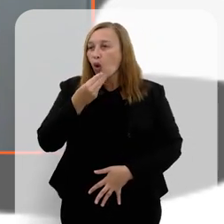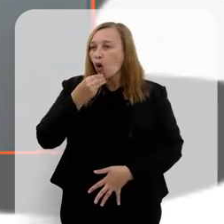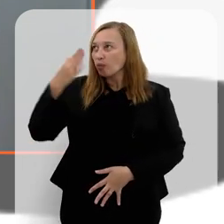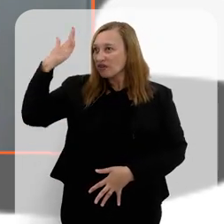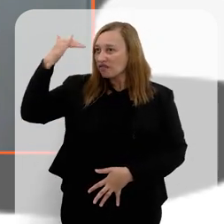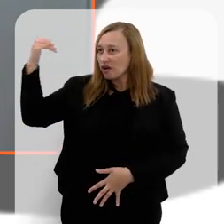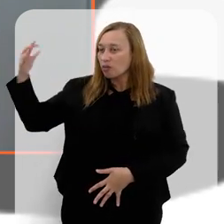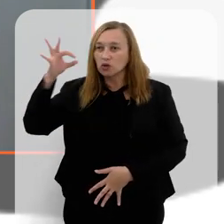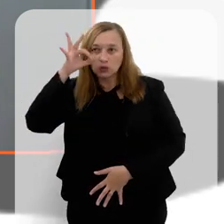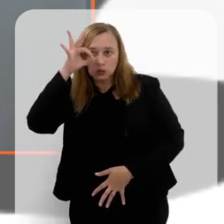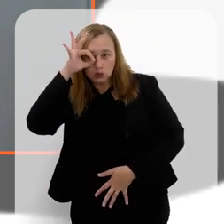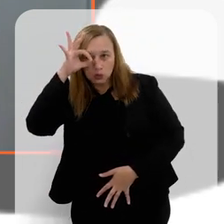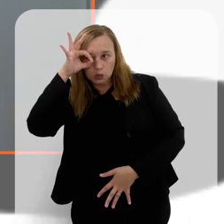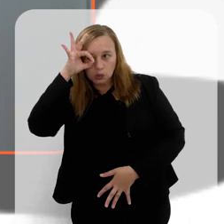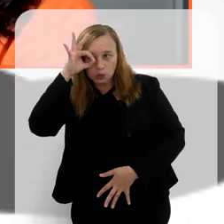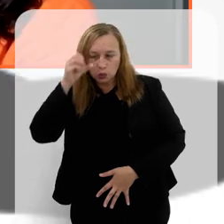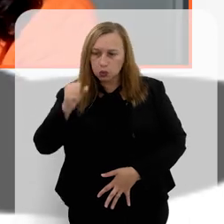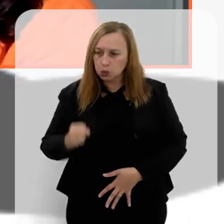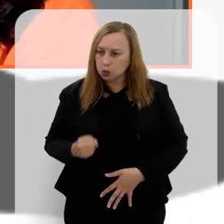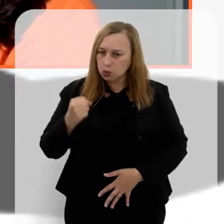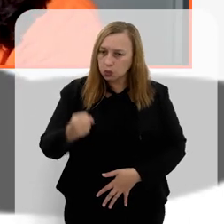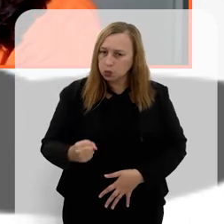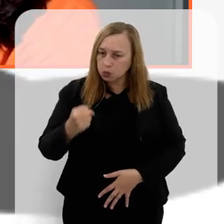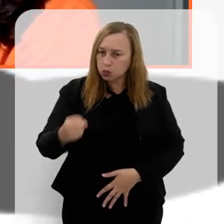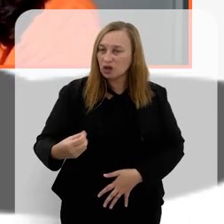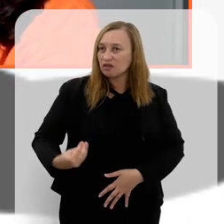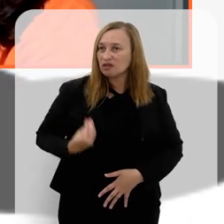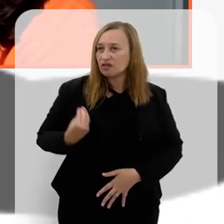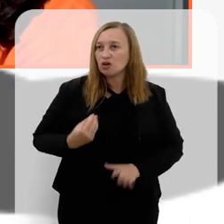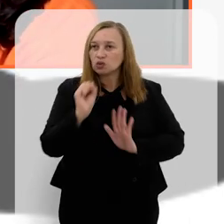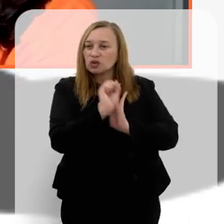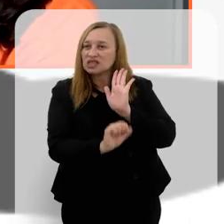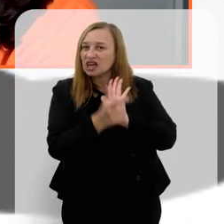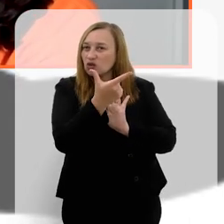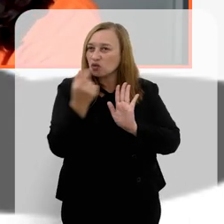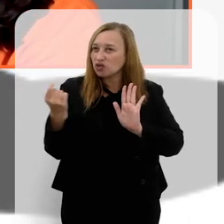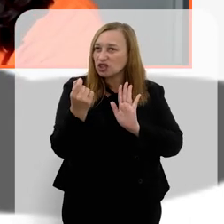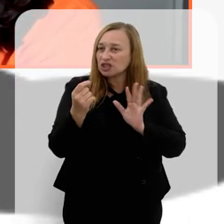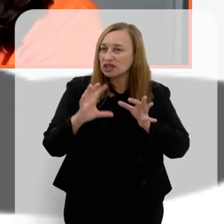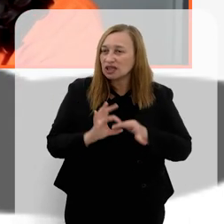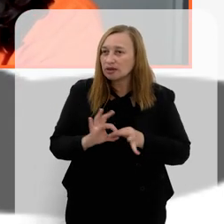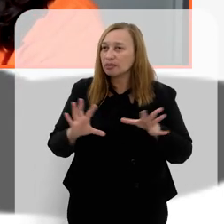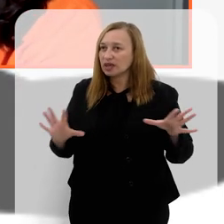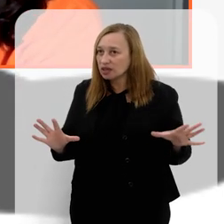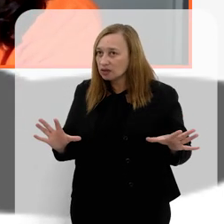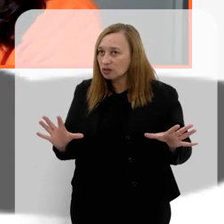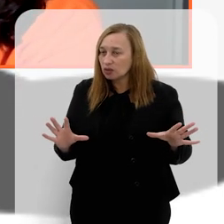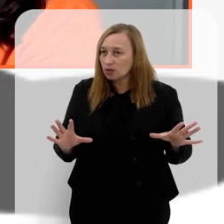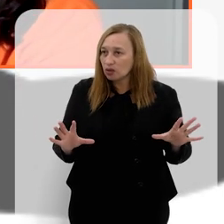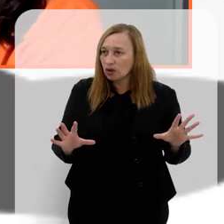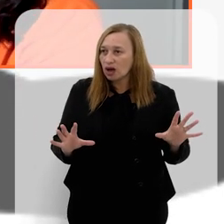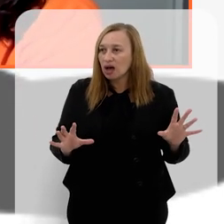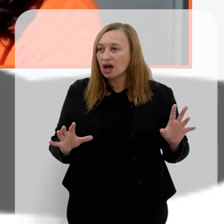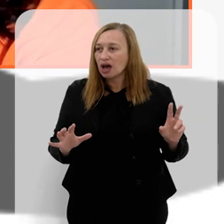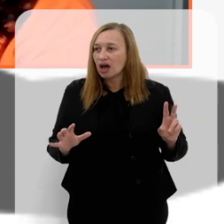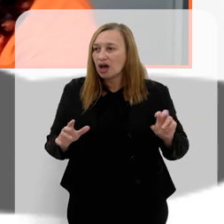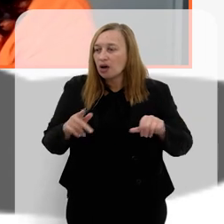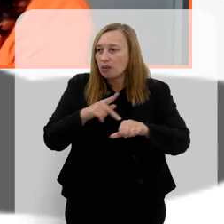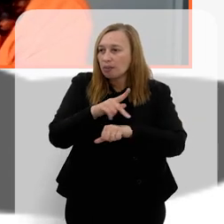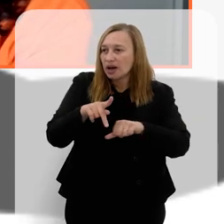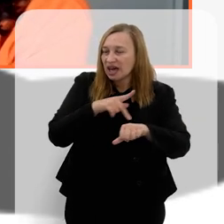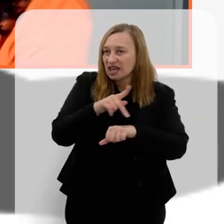um sábio e um homem político que viveu no século XX. e que permitiu à Índia